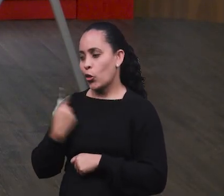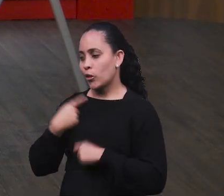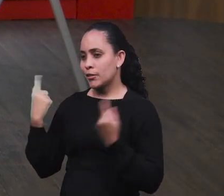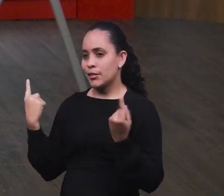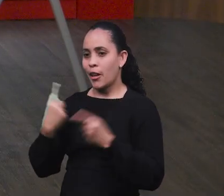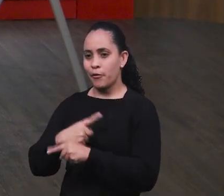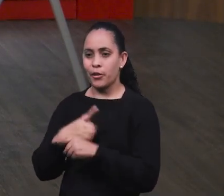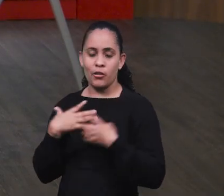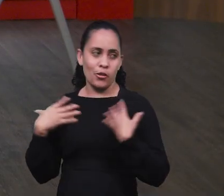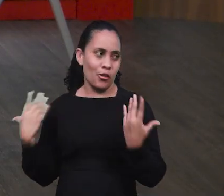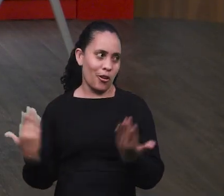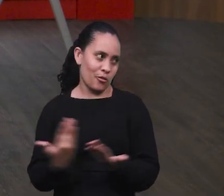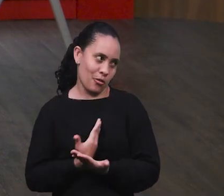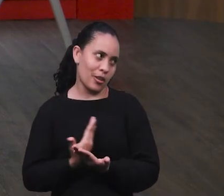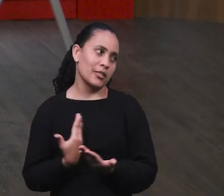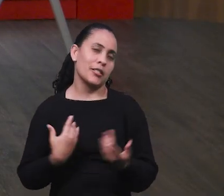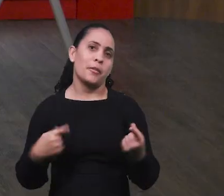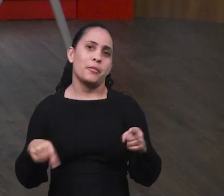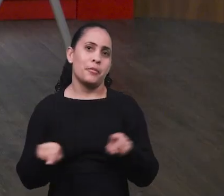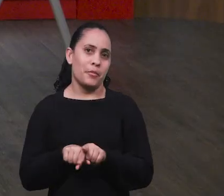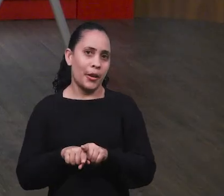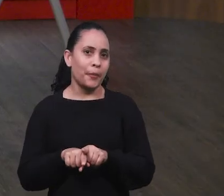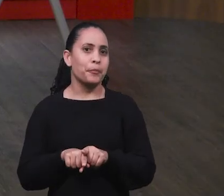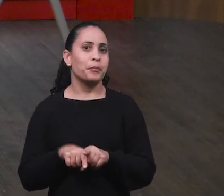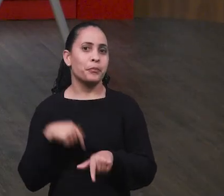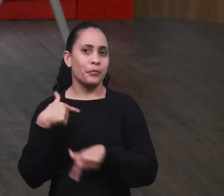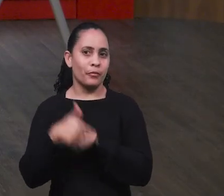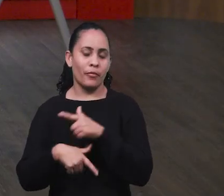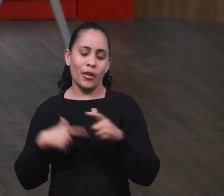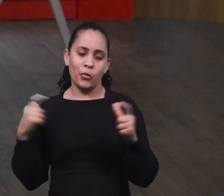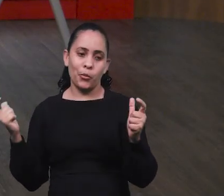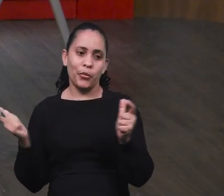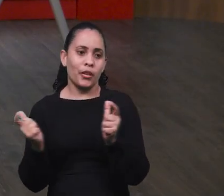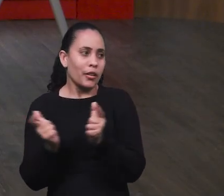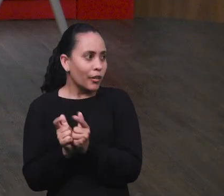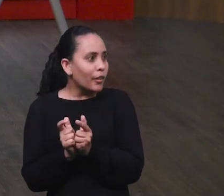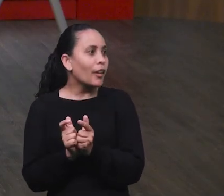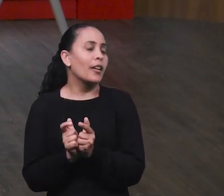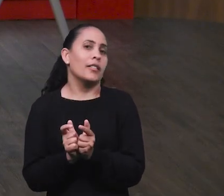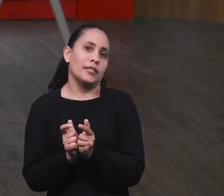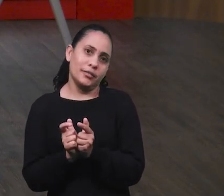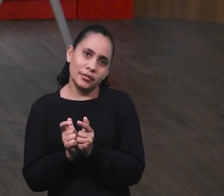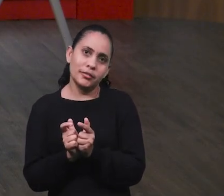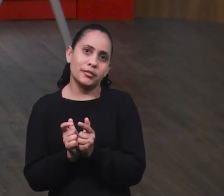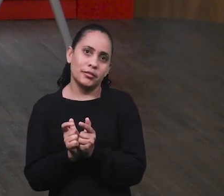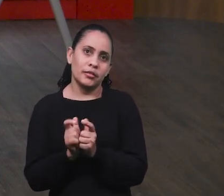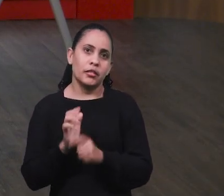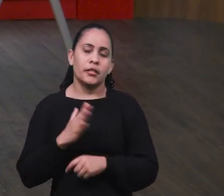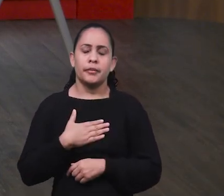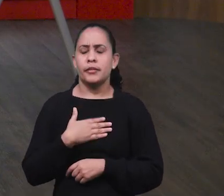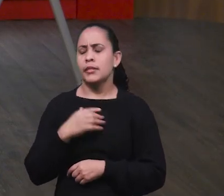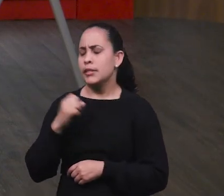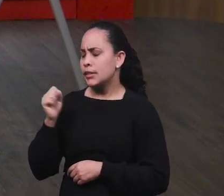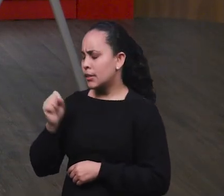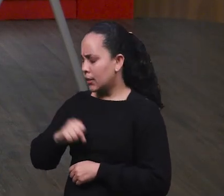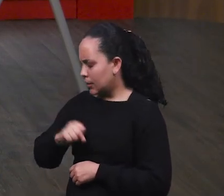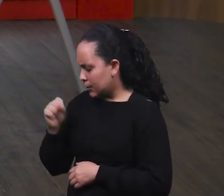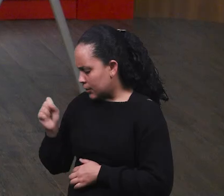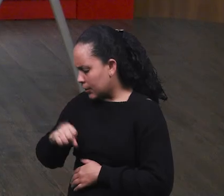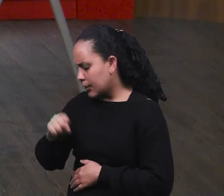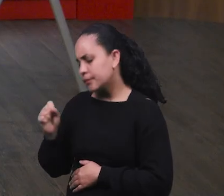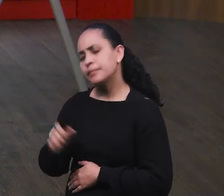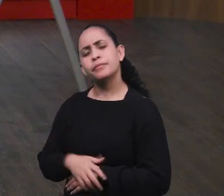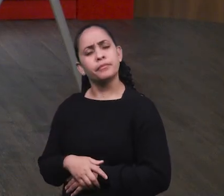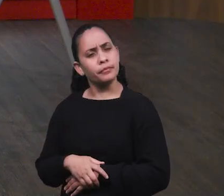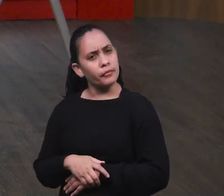é o nosso desafio. Isso tem que ser feito no pequeno negócio, no trabalho da pessoa ali, a sua portinha, como você chama? Sem dúvida,